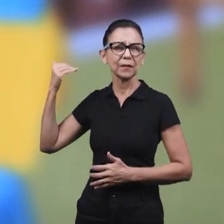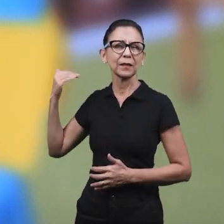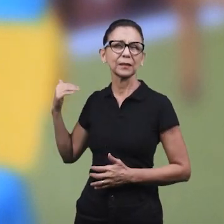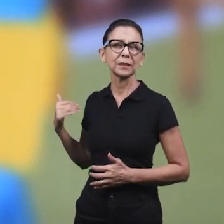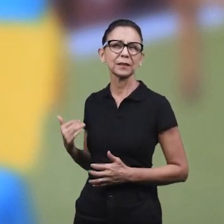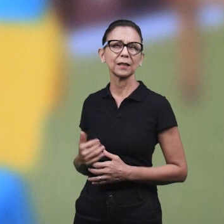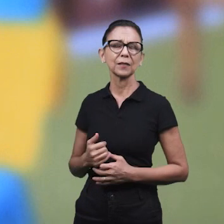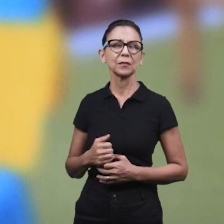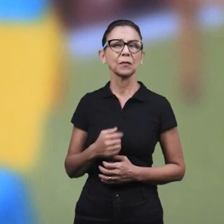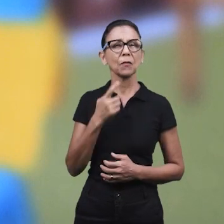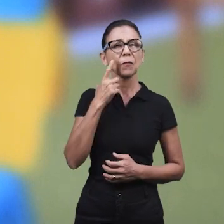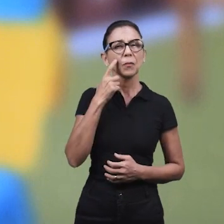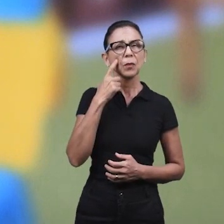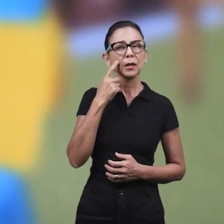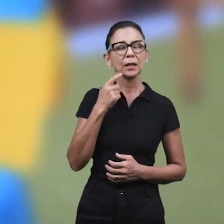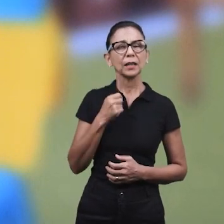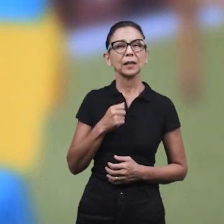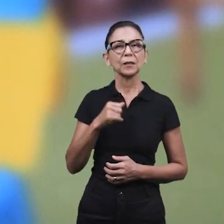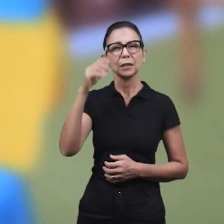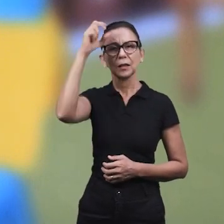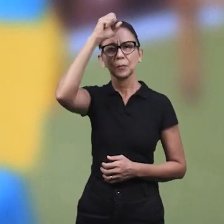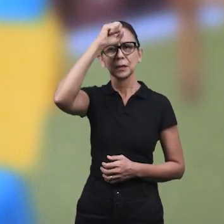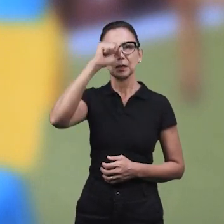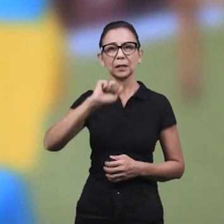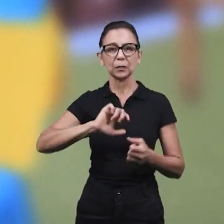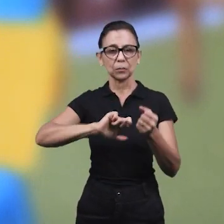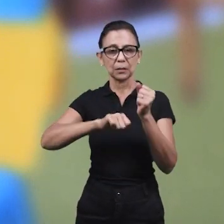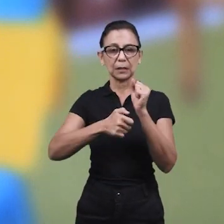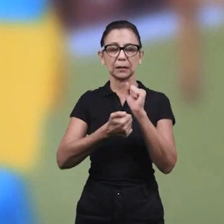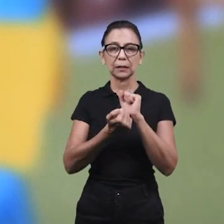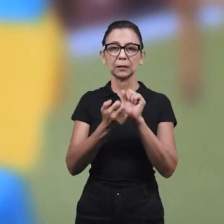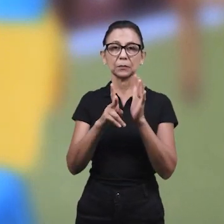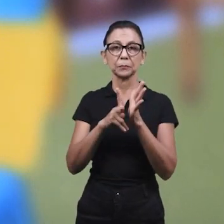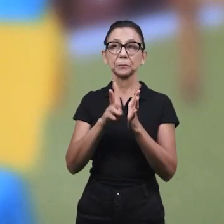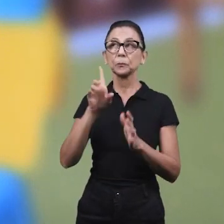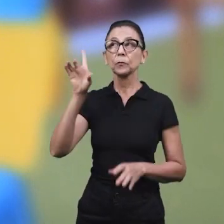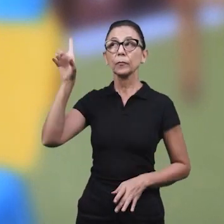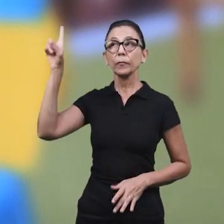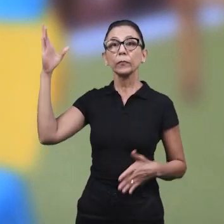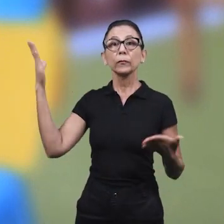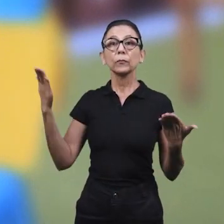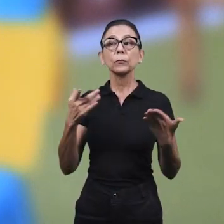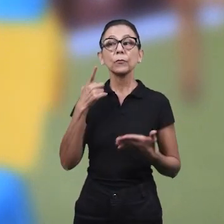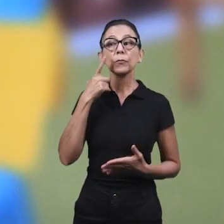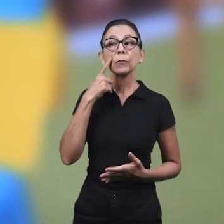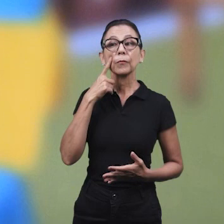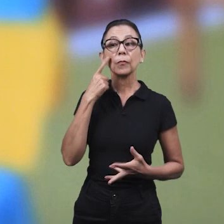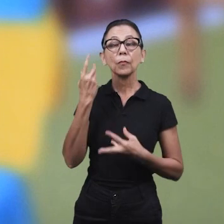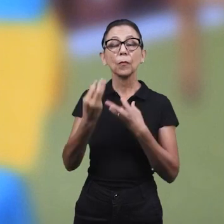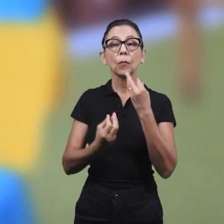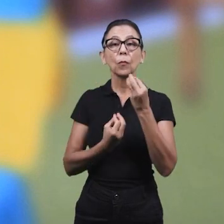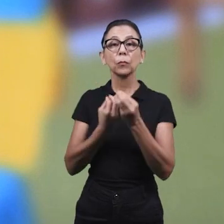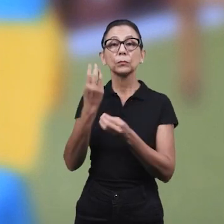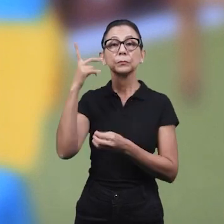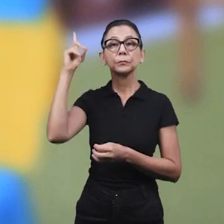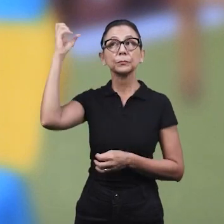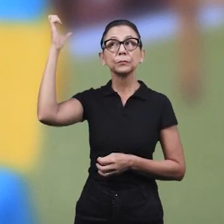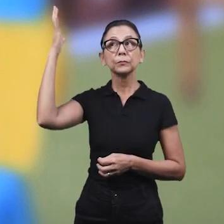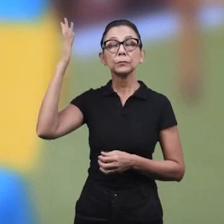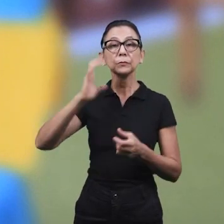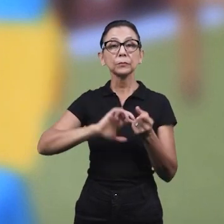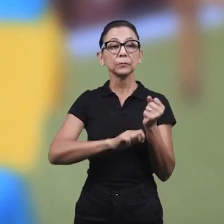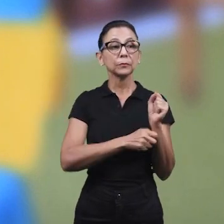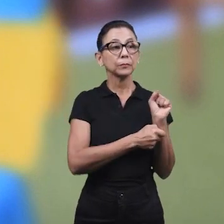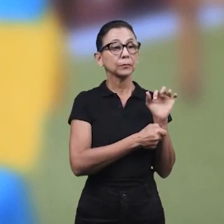nós temos estudado sobre os mistérios, os segredos de Deus. E nesta aula vamos ver como Deus revelou os